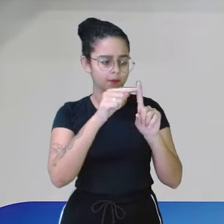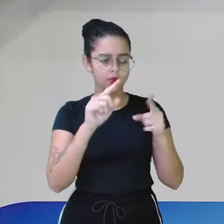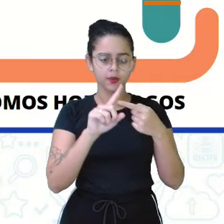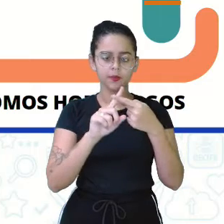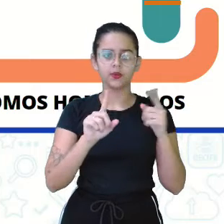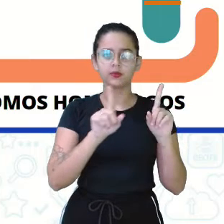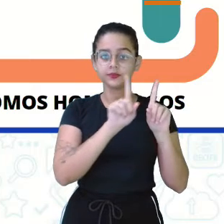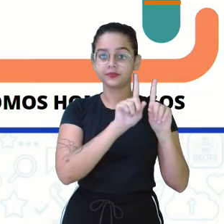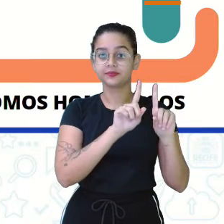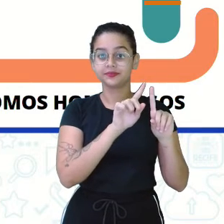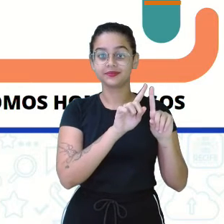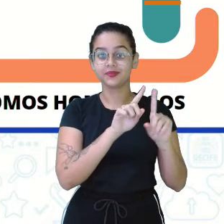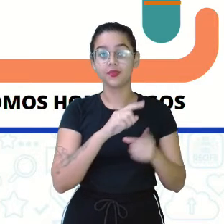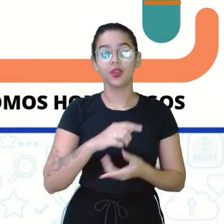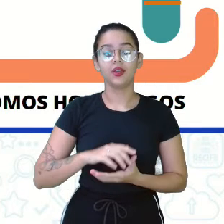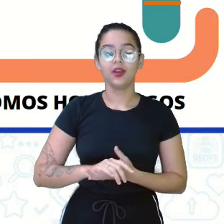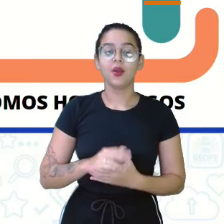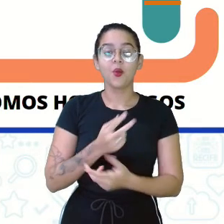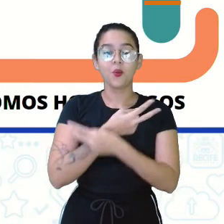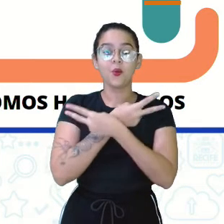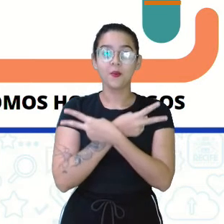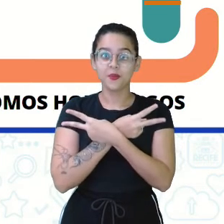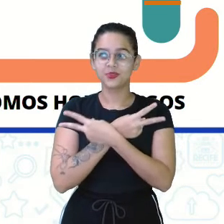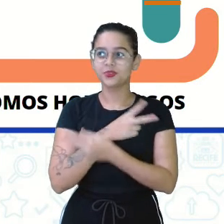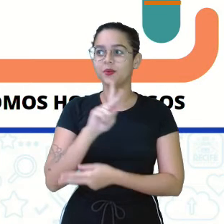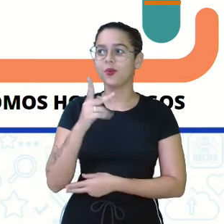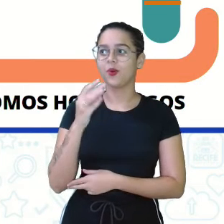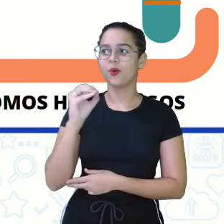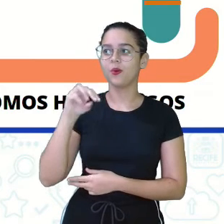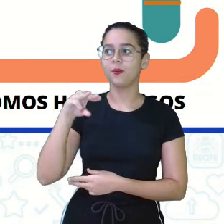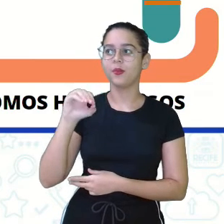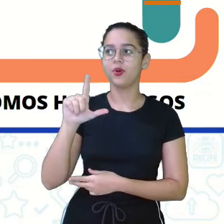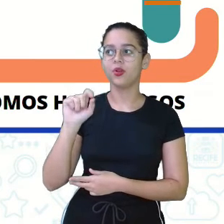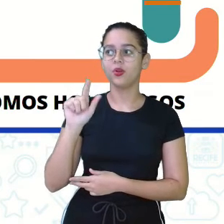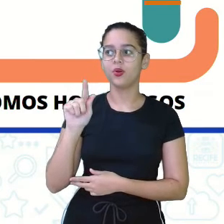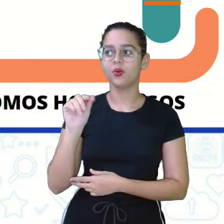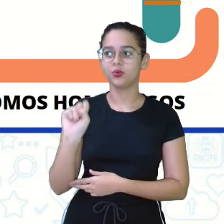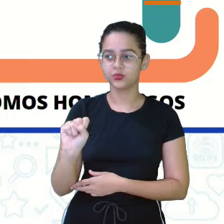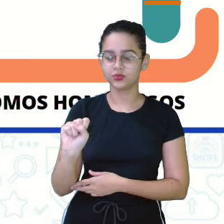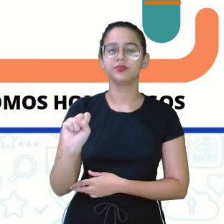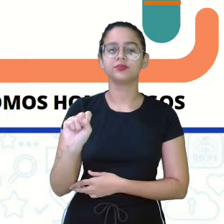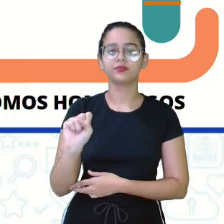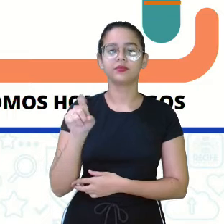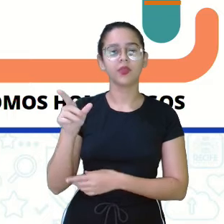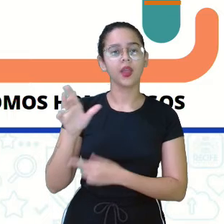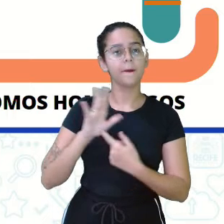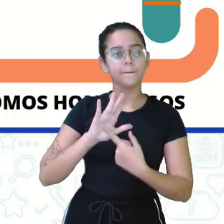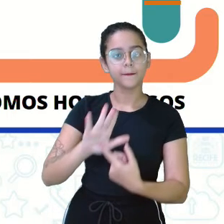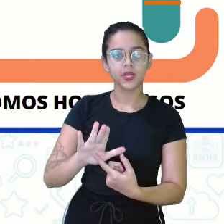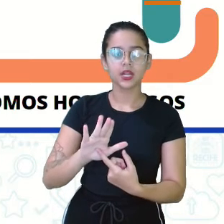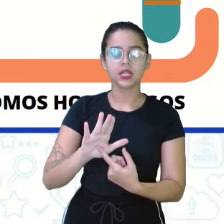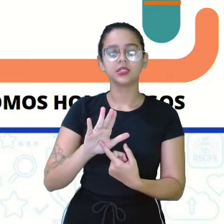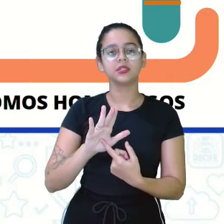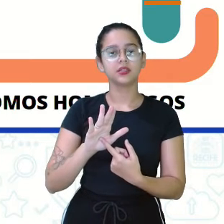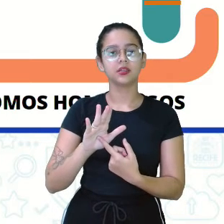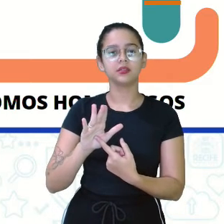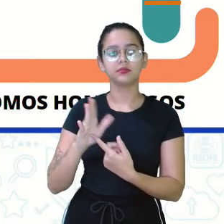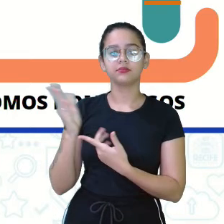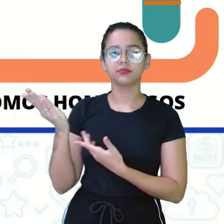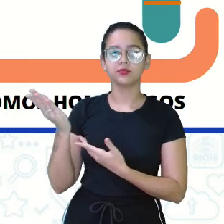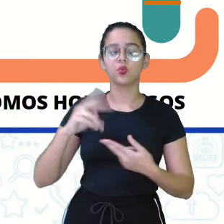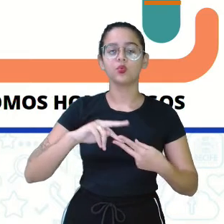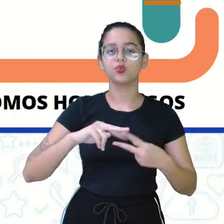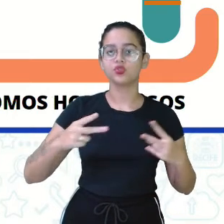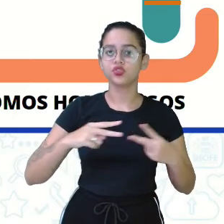cromossomos. Cromossomos homólogos, né? Aqueles que apresentam essa constituição aí de